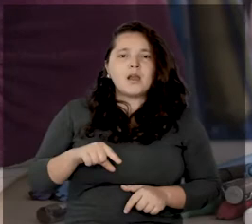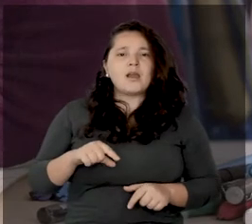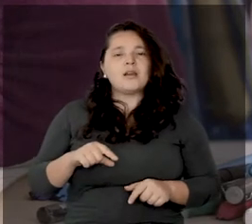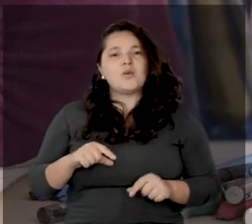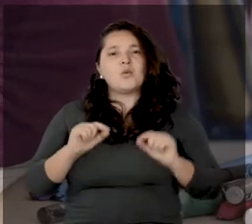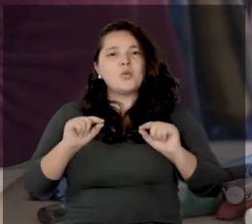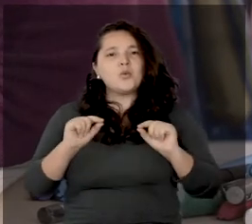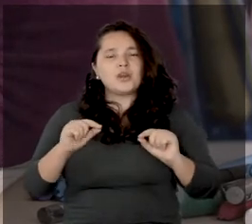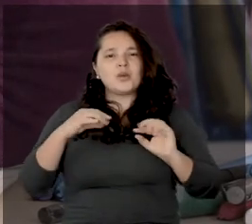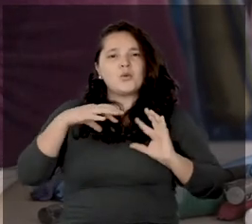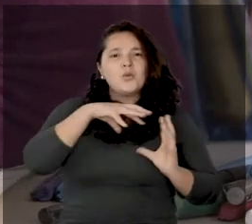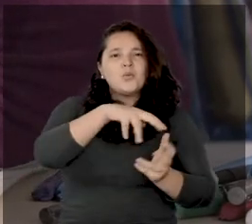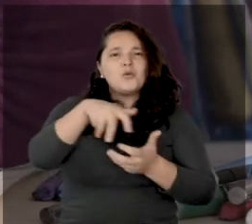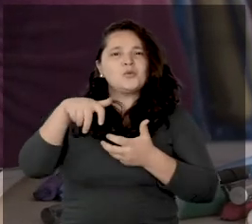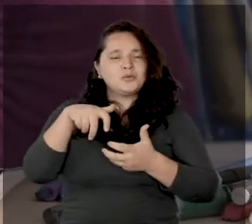como